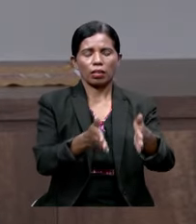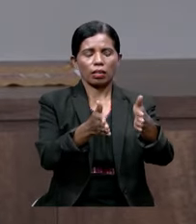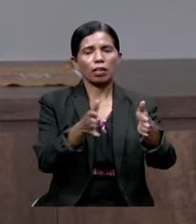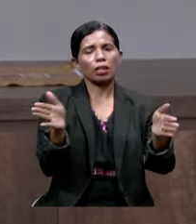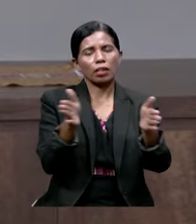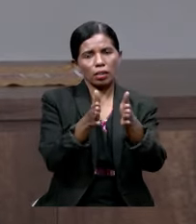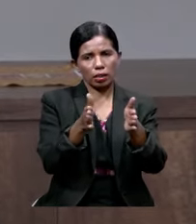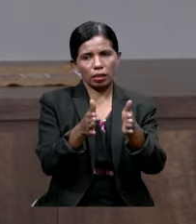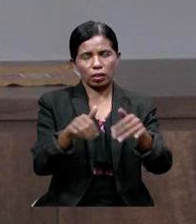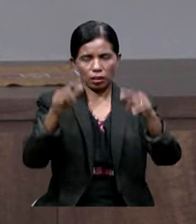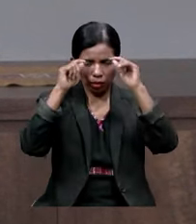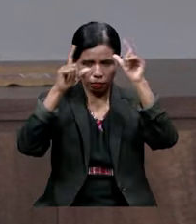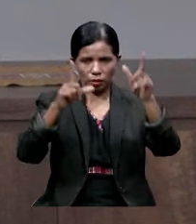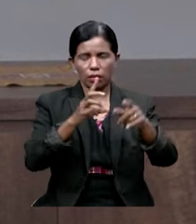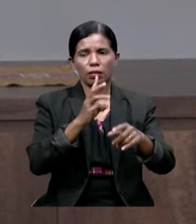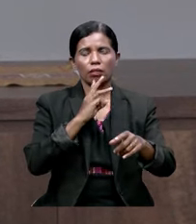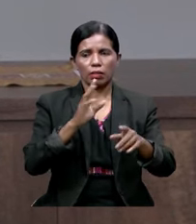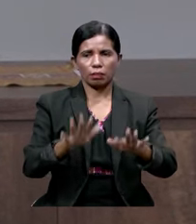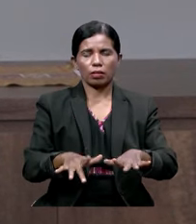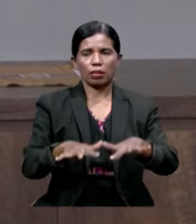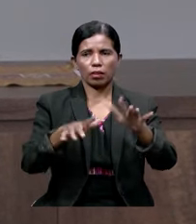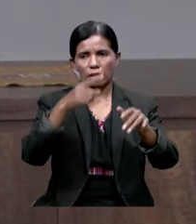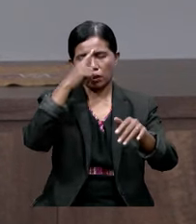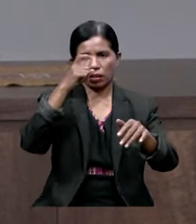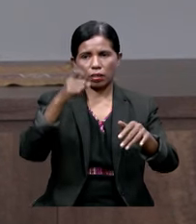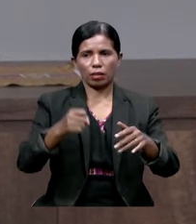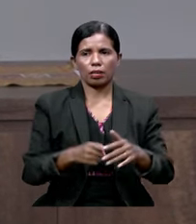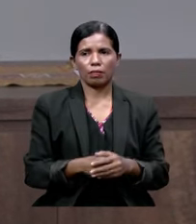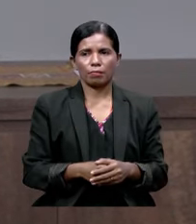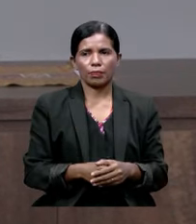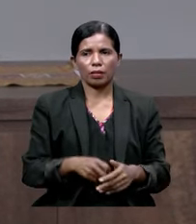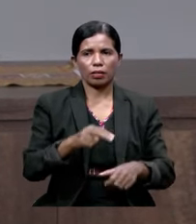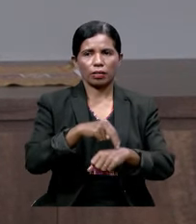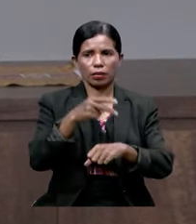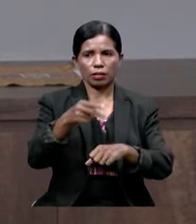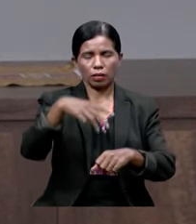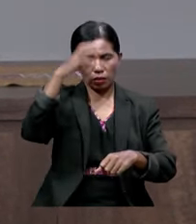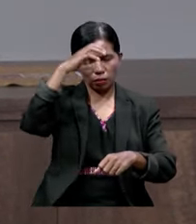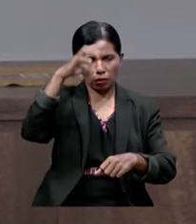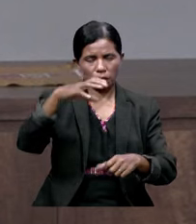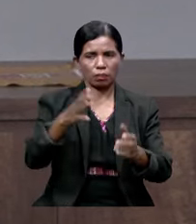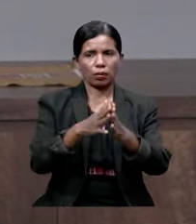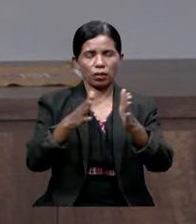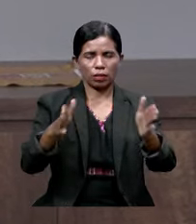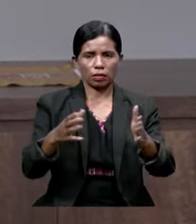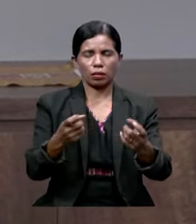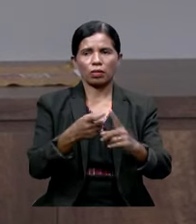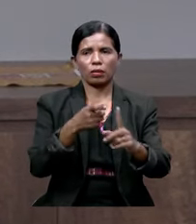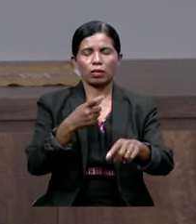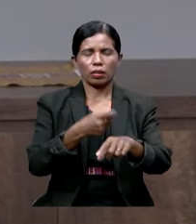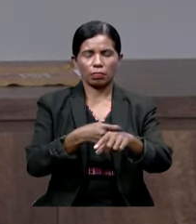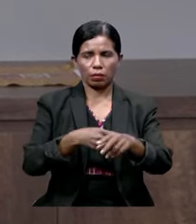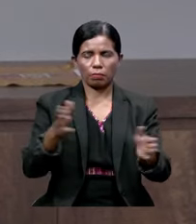ne inundação na acontece tamba per mero factor natureza, don mai makas, intensidade makas, los o tempo ne